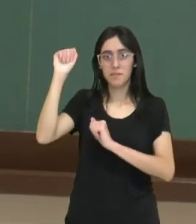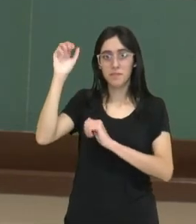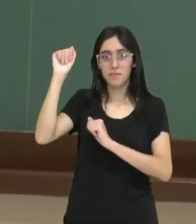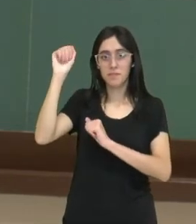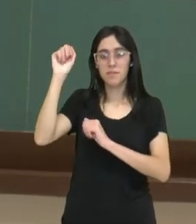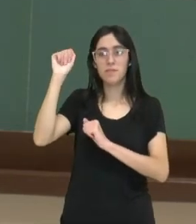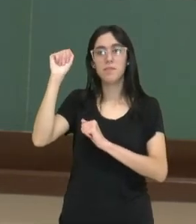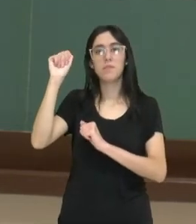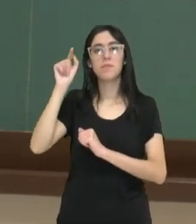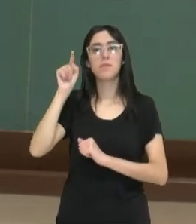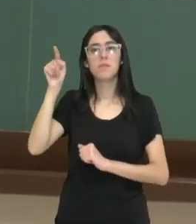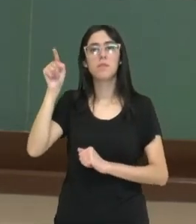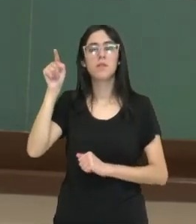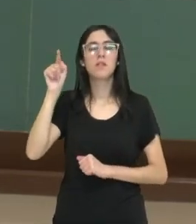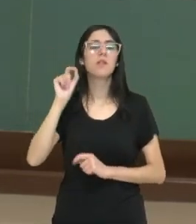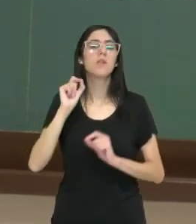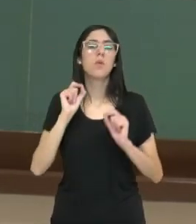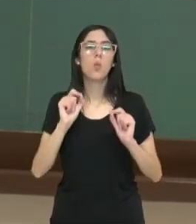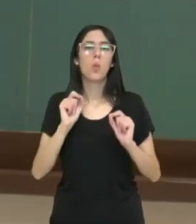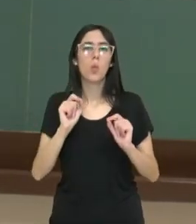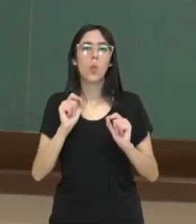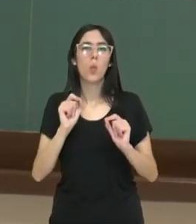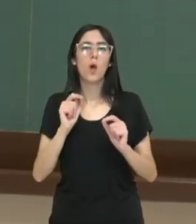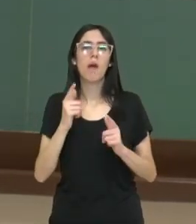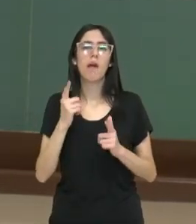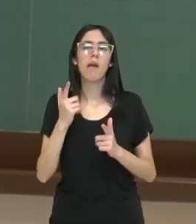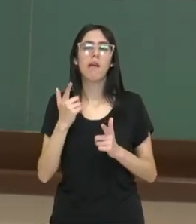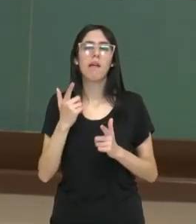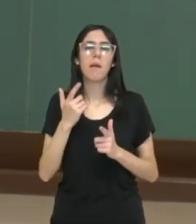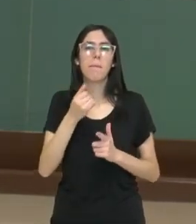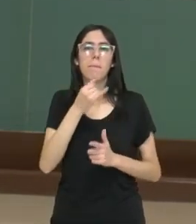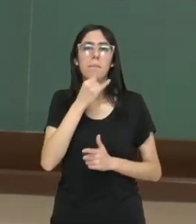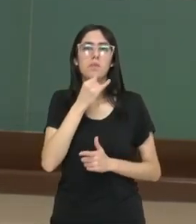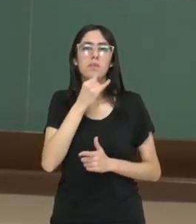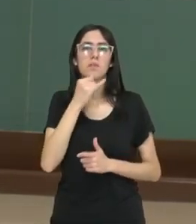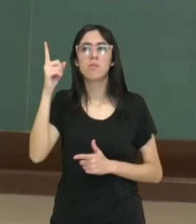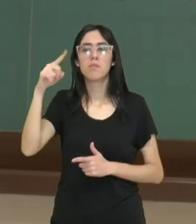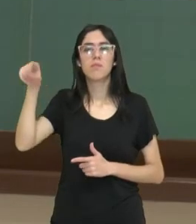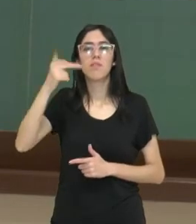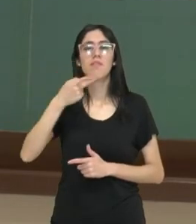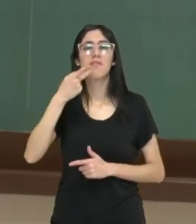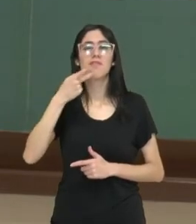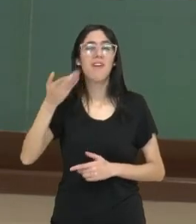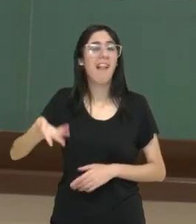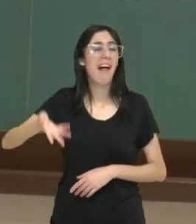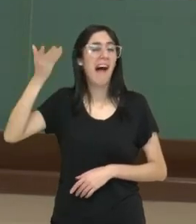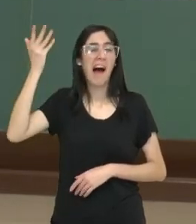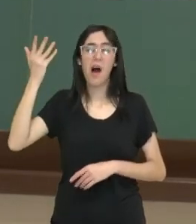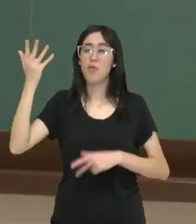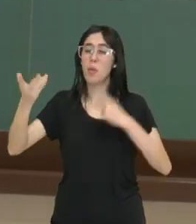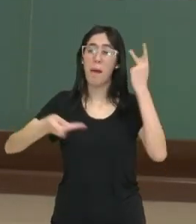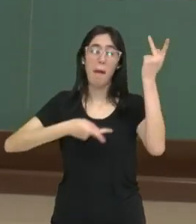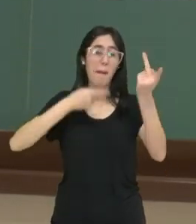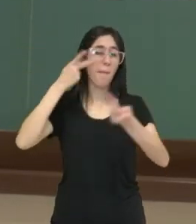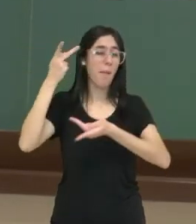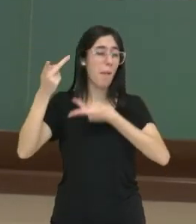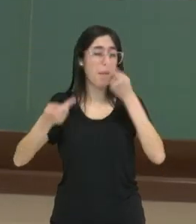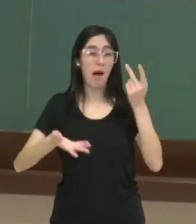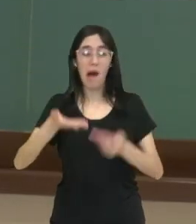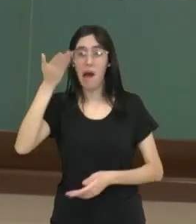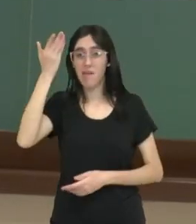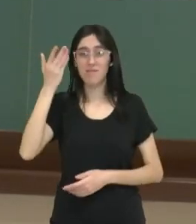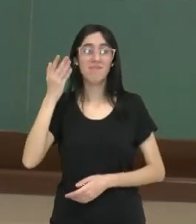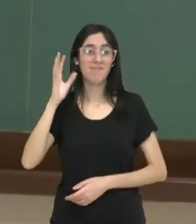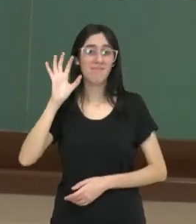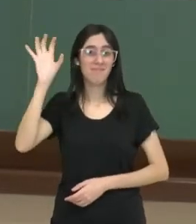achacan assim, o que eles não gostam muito, né? É o tom da voz, porque o espanhol fala muito alto. E não é nem isso, gente.